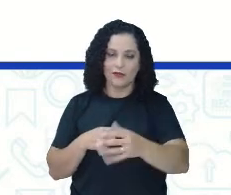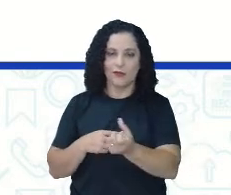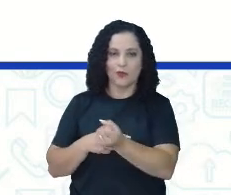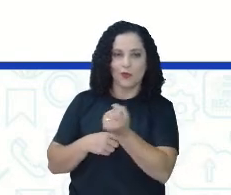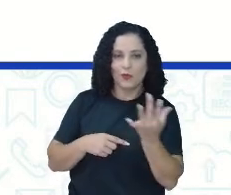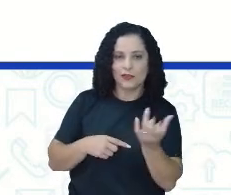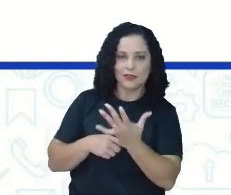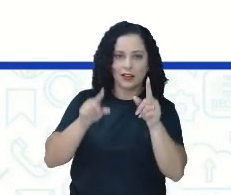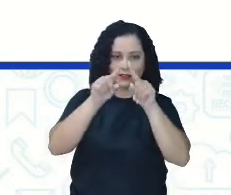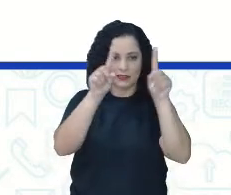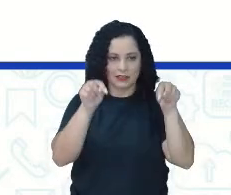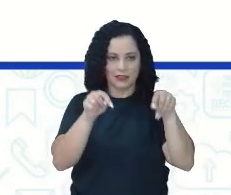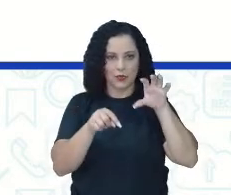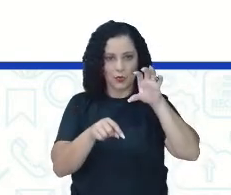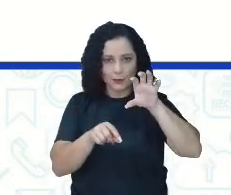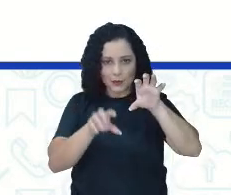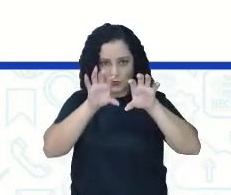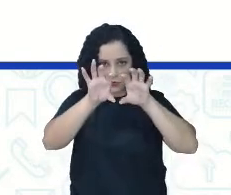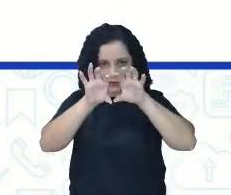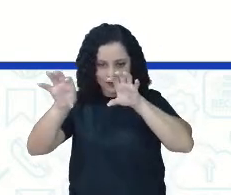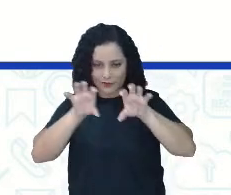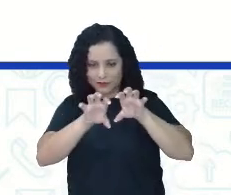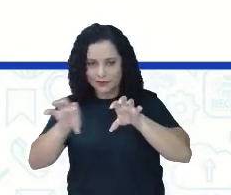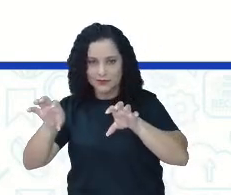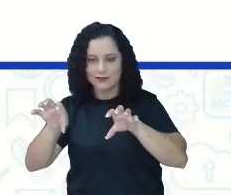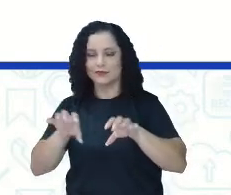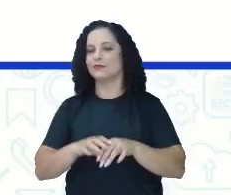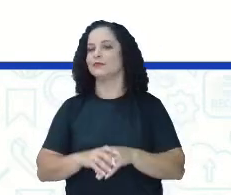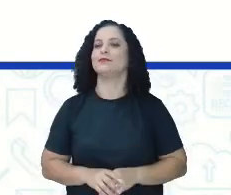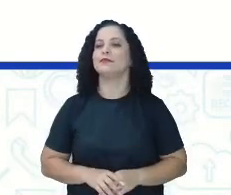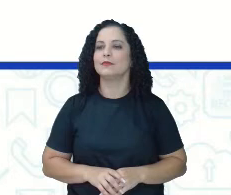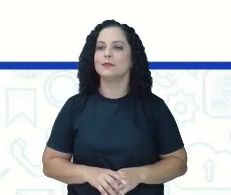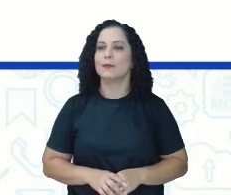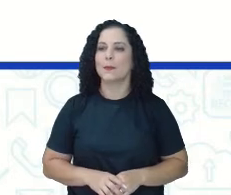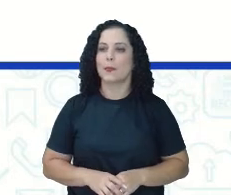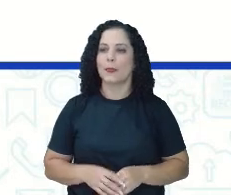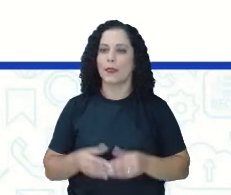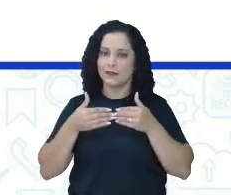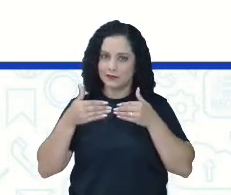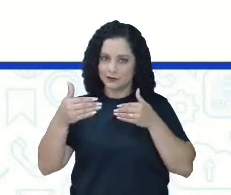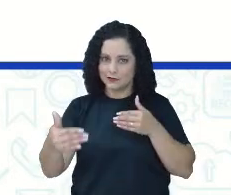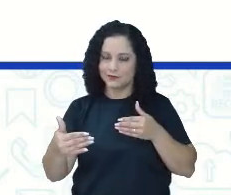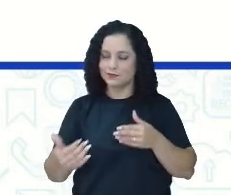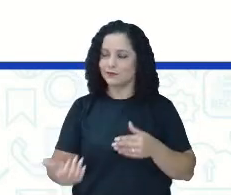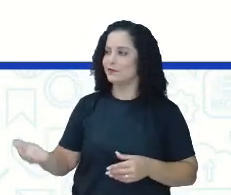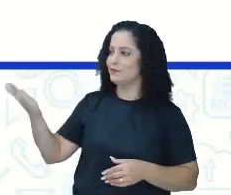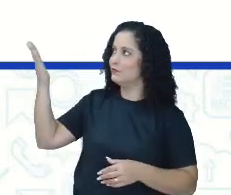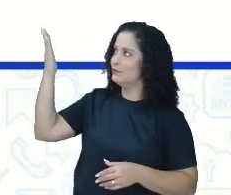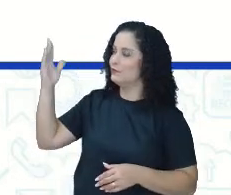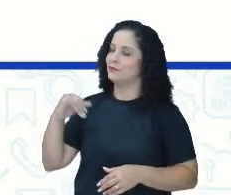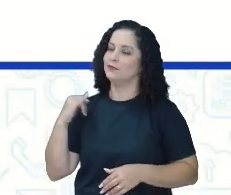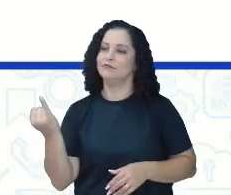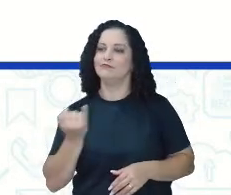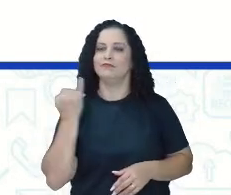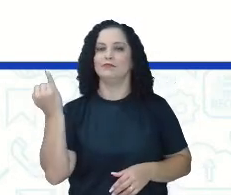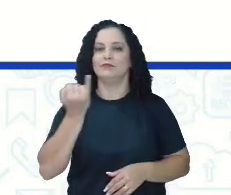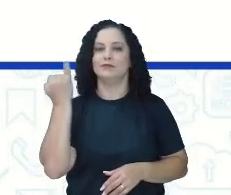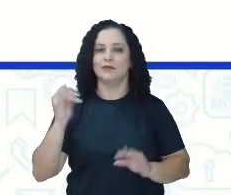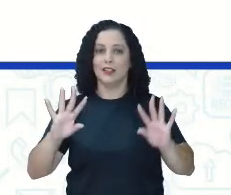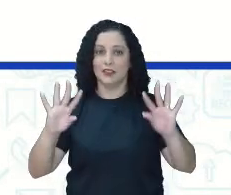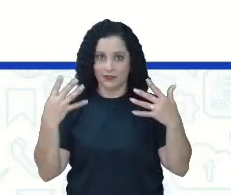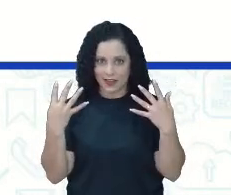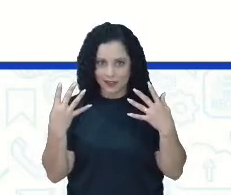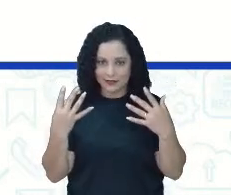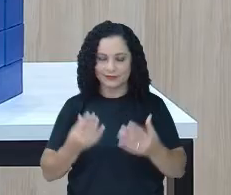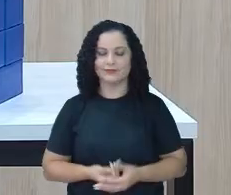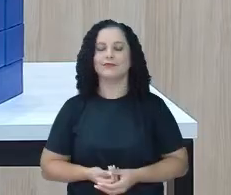gente consegue colocar aí dentro, tá certo? Vamos avançando agora. Daí, gente, uma coisa importante. Agora, olha para mim aqui, ó.